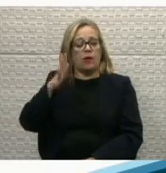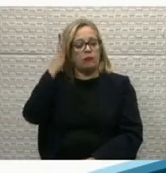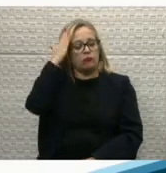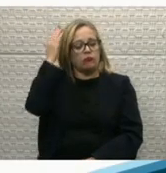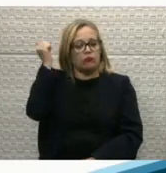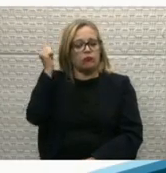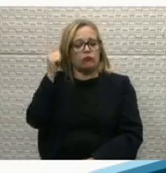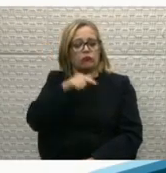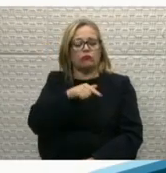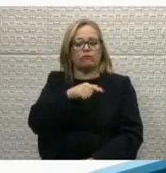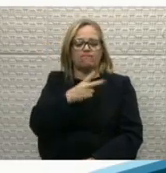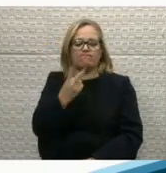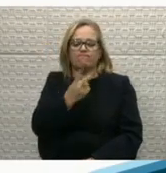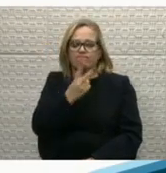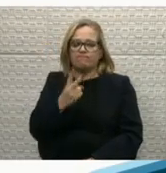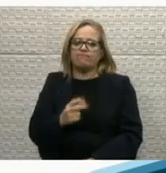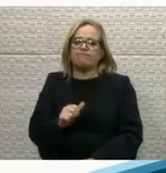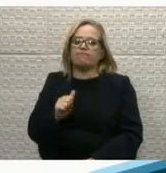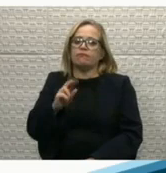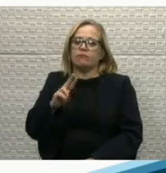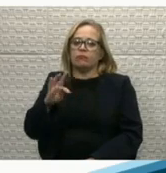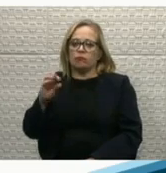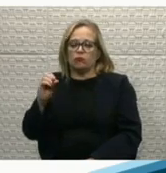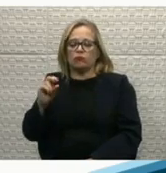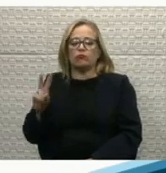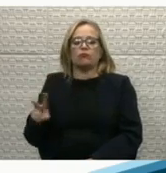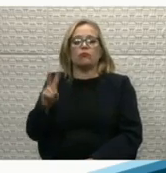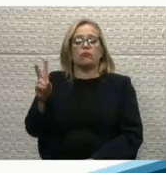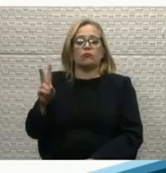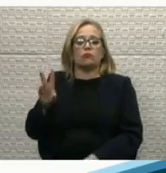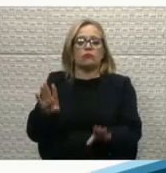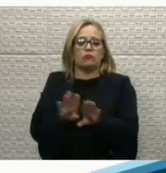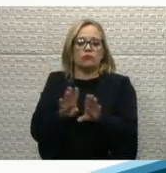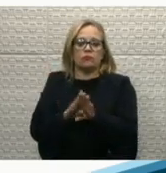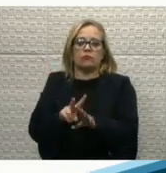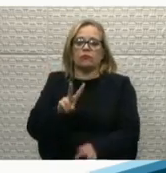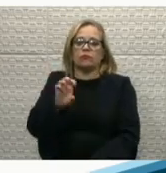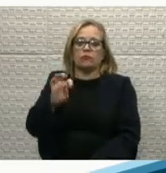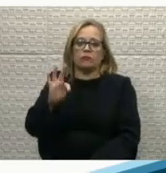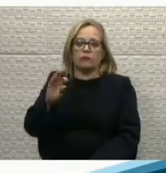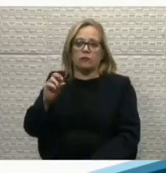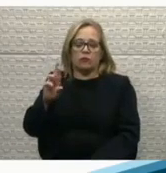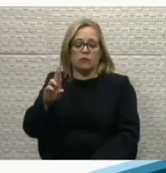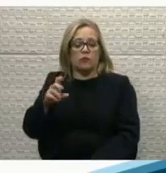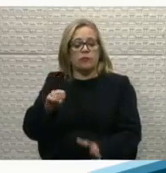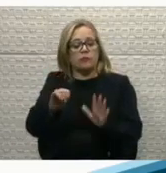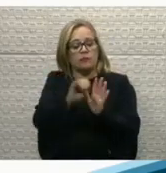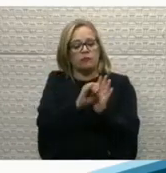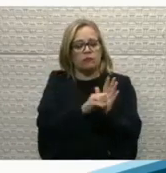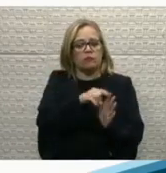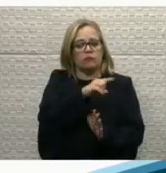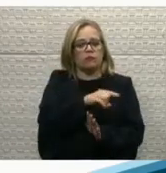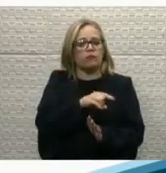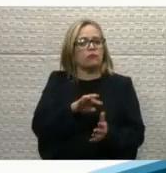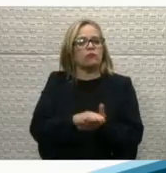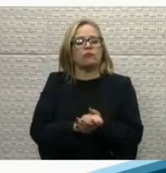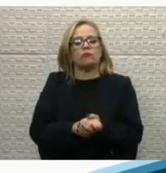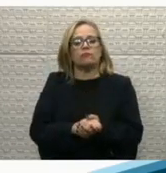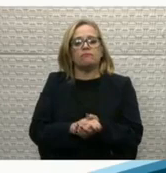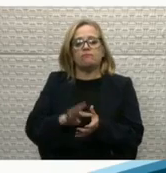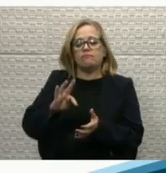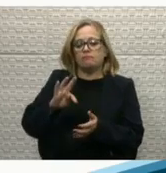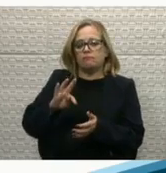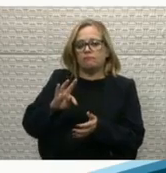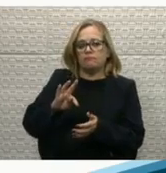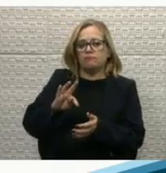autovalor e autovetor, eu preciso identificar V e lambda que satisfaçam essa expressão. T de V é igual a